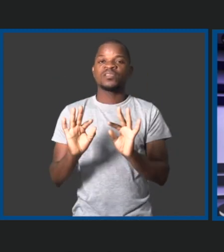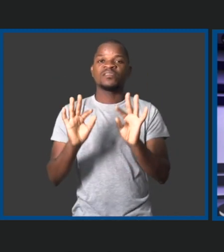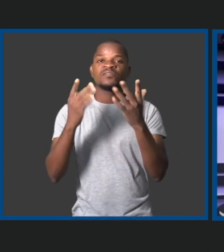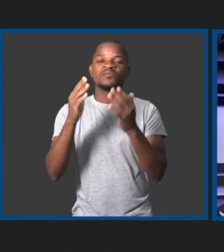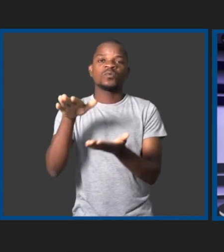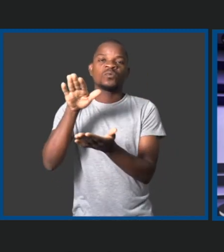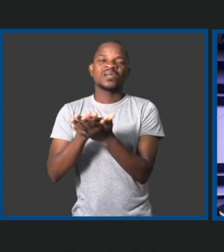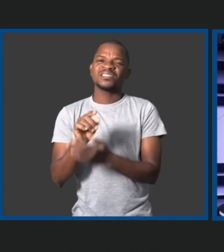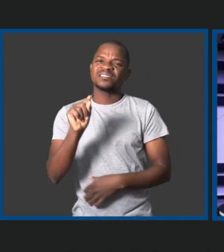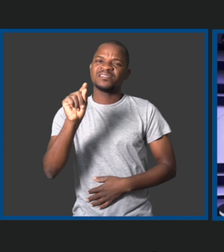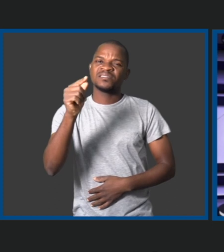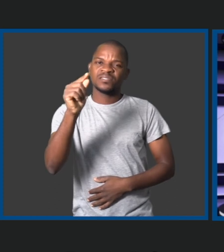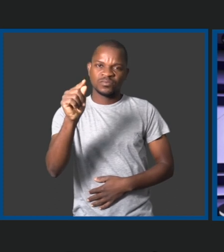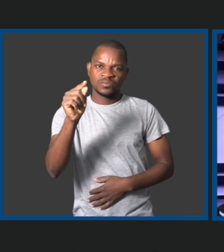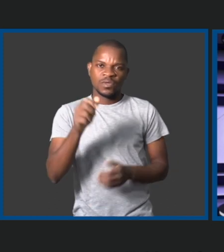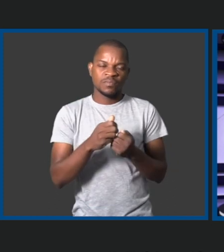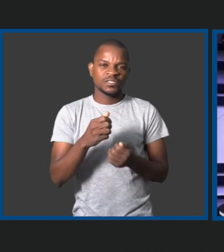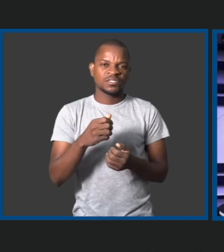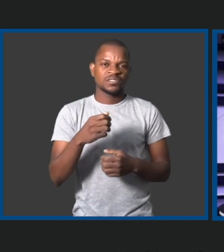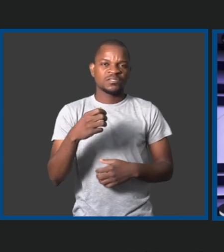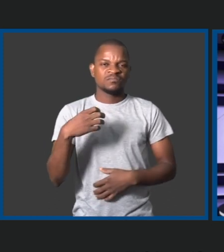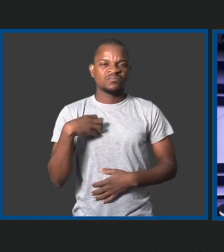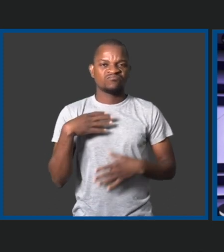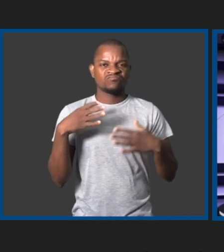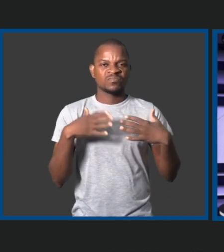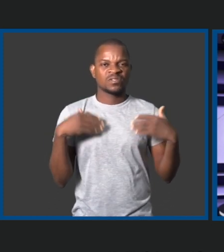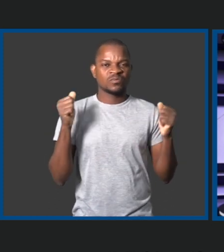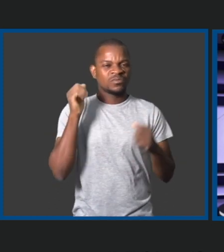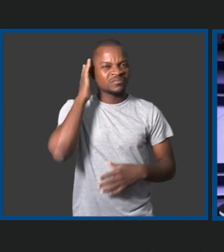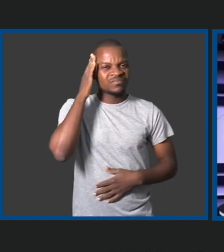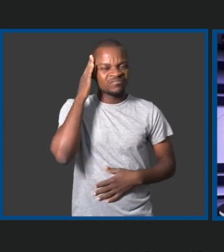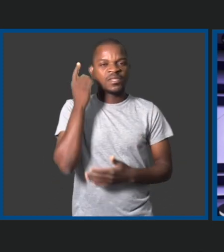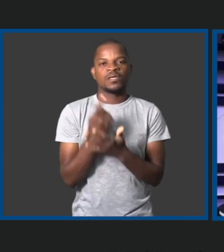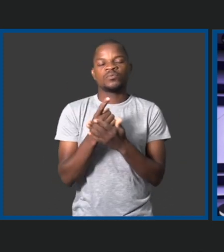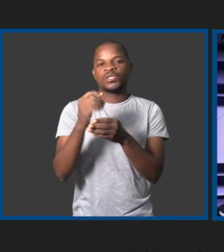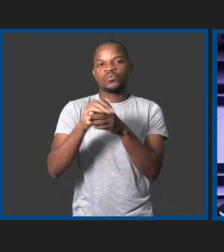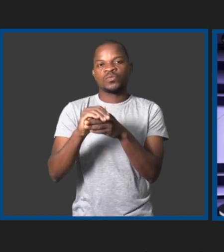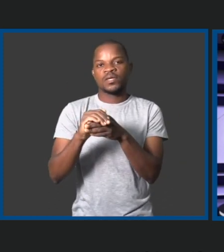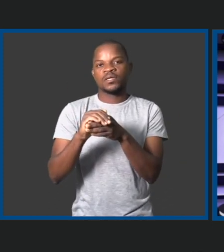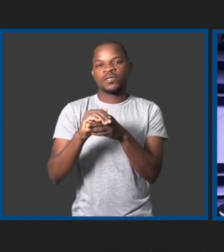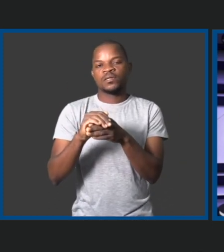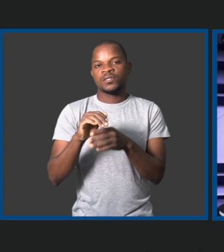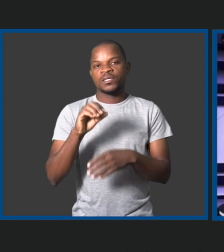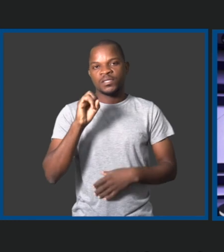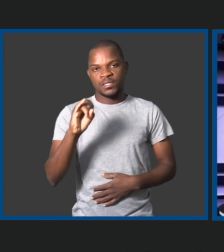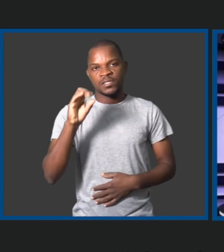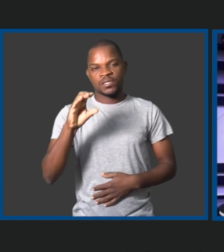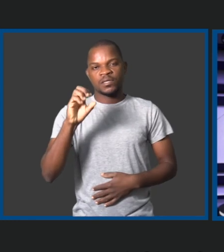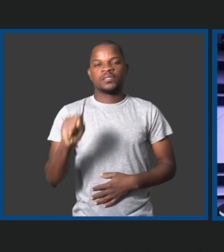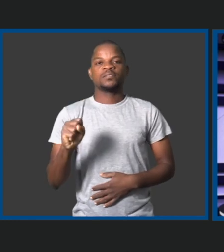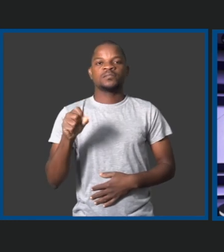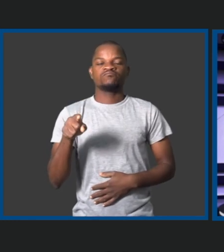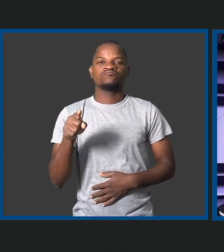pessoas que estão nas comunidades recóndidas, o Ministério está a pensar em passar a mensagem através do Instituto de Comunicação Social, o